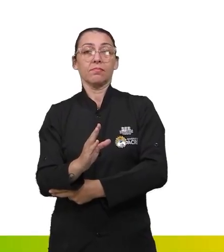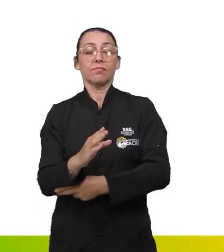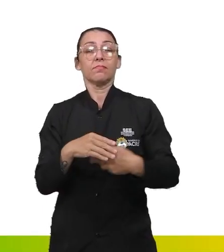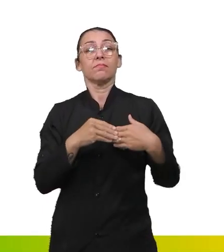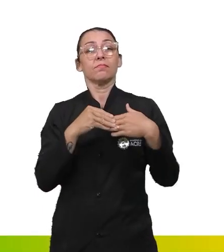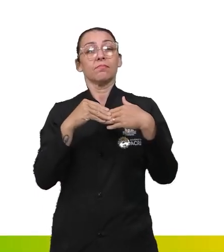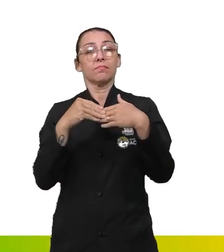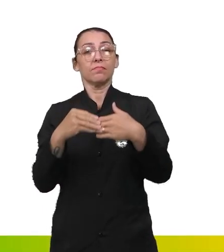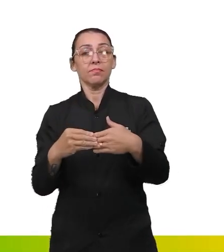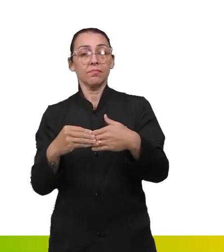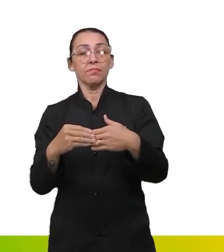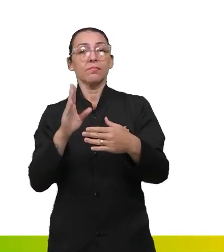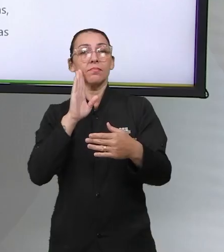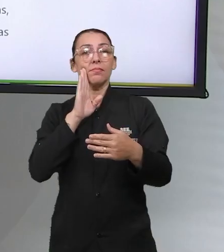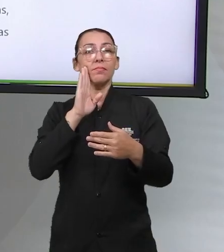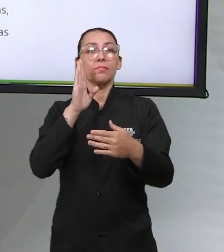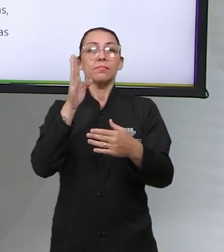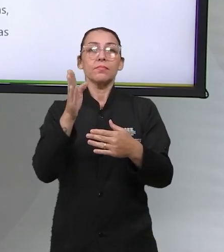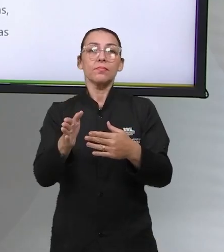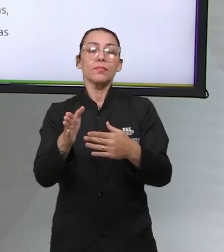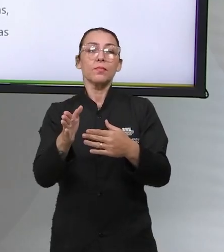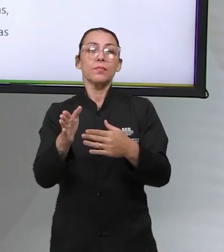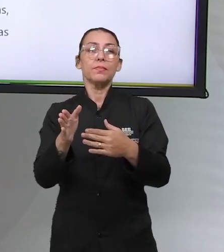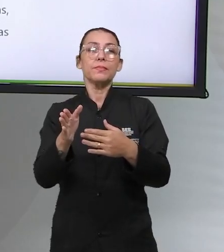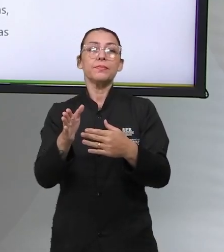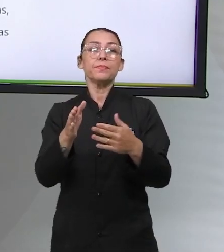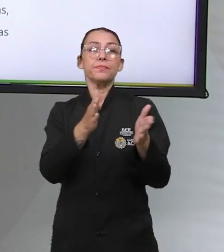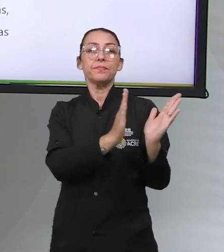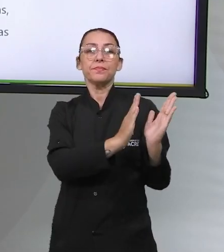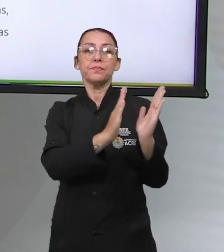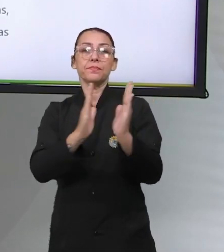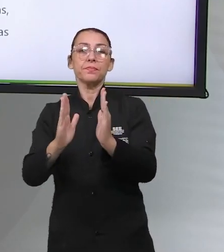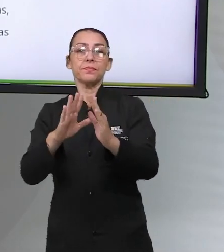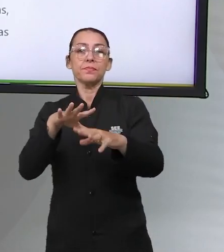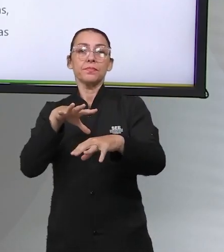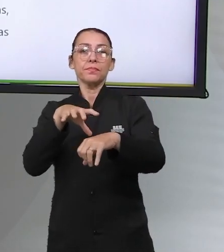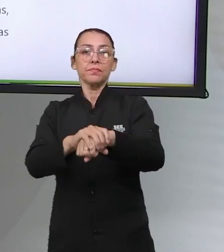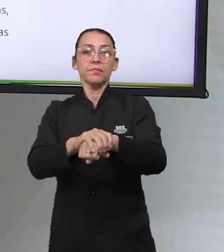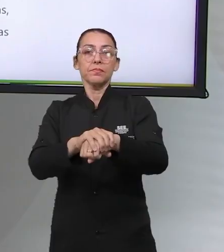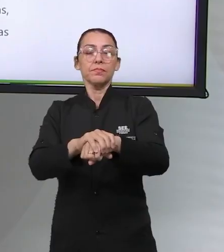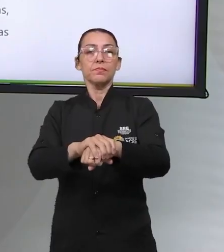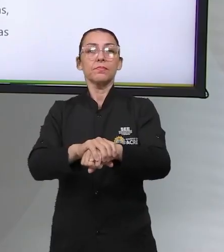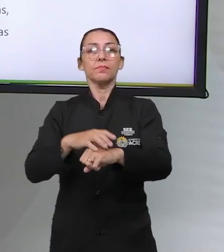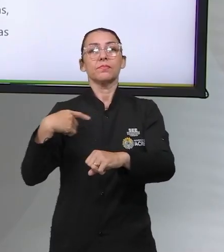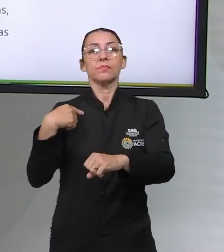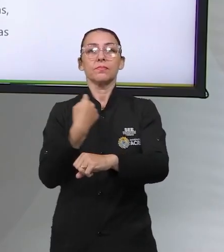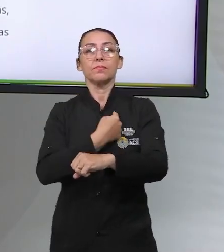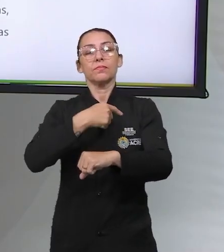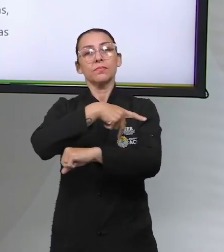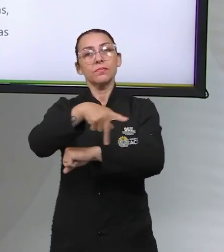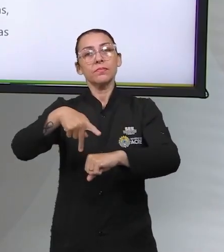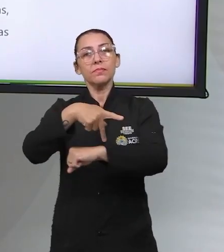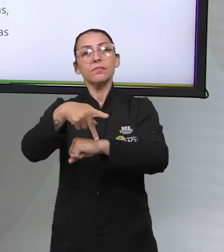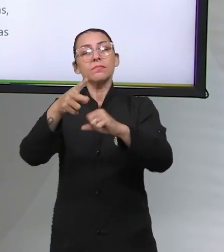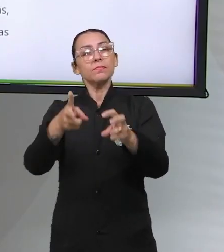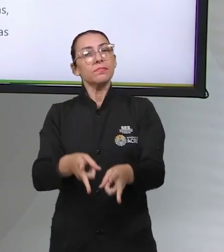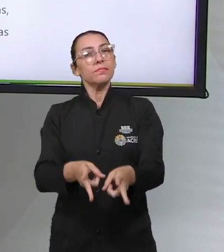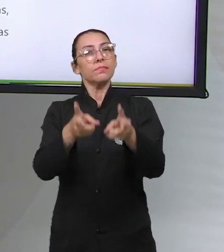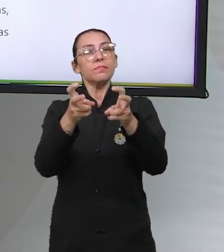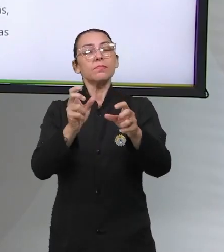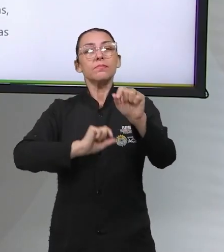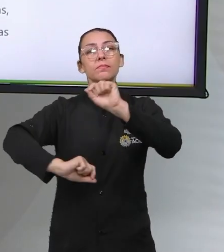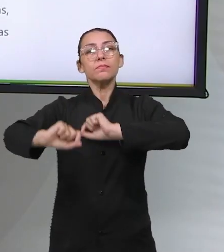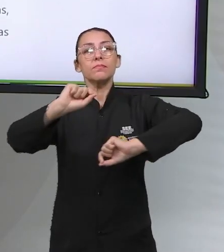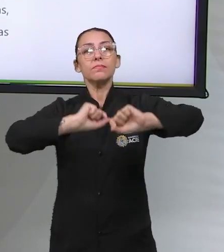em consideração principalmente o período da colonização no nosso país, nós podemos perceber